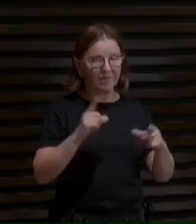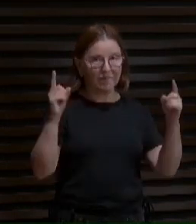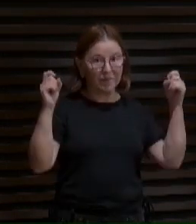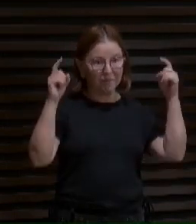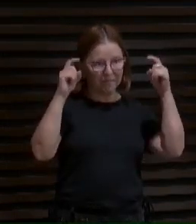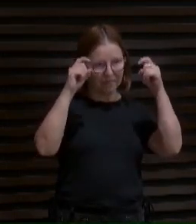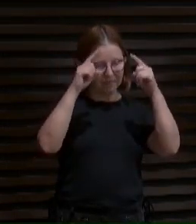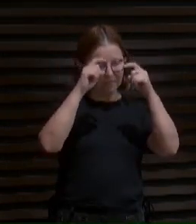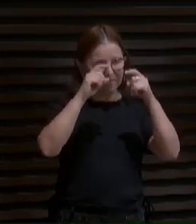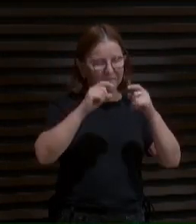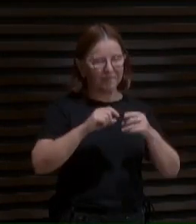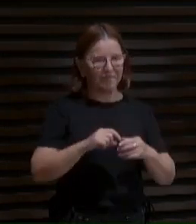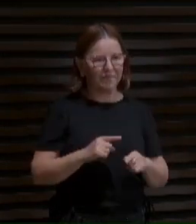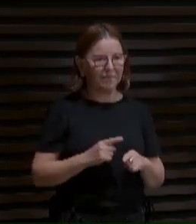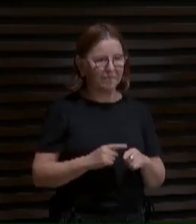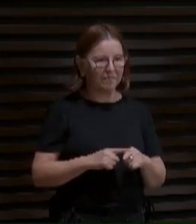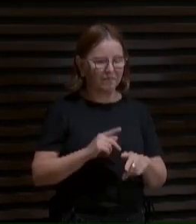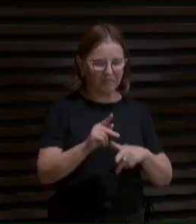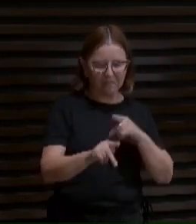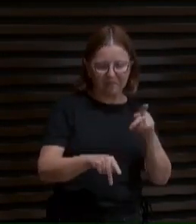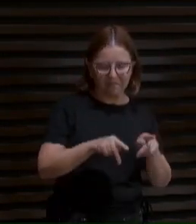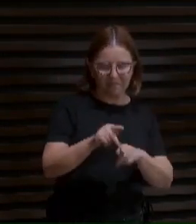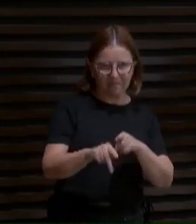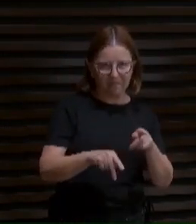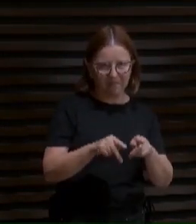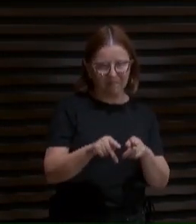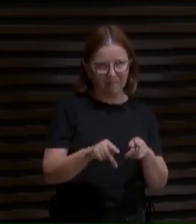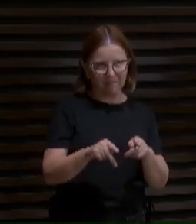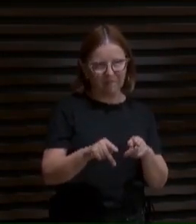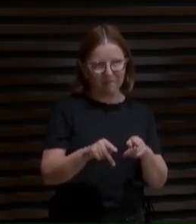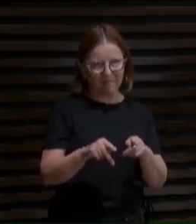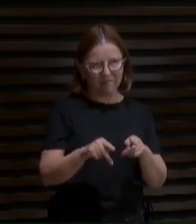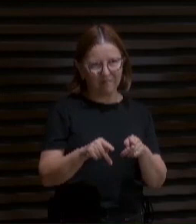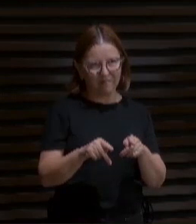difíceis, pois os homens serão